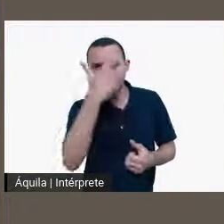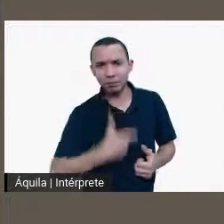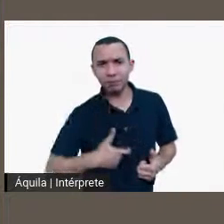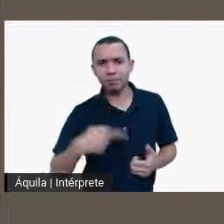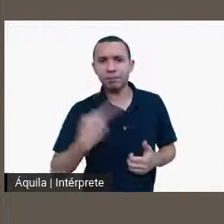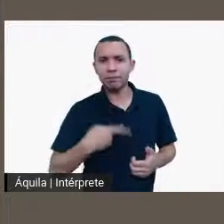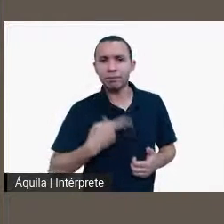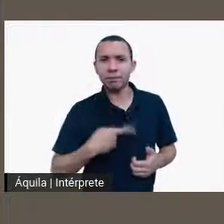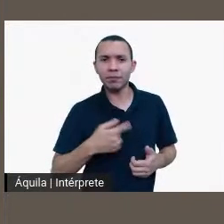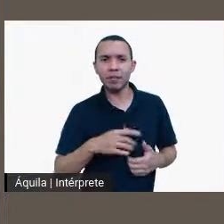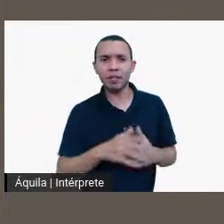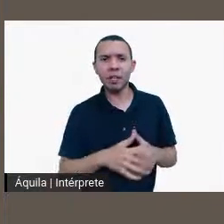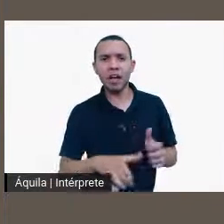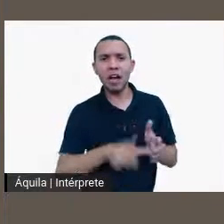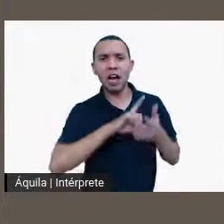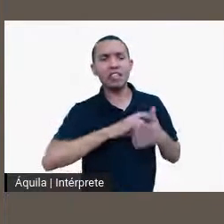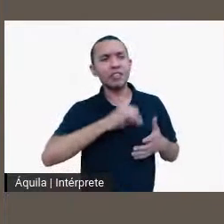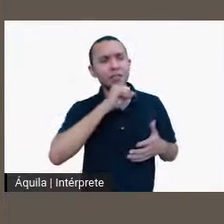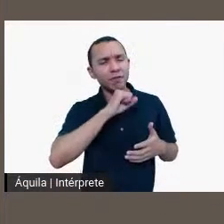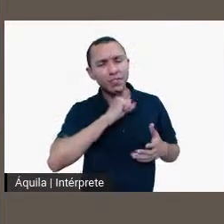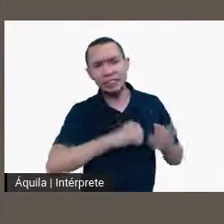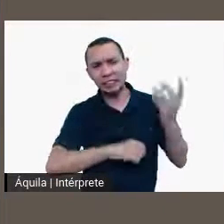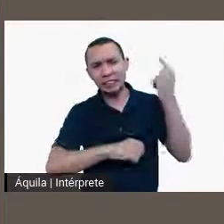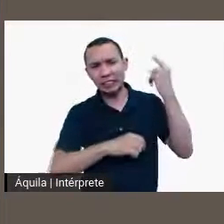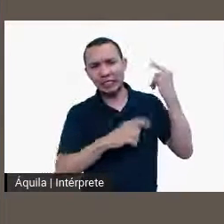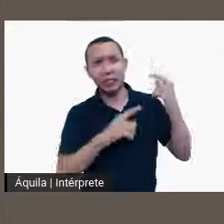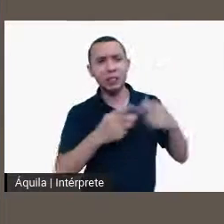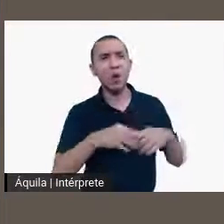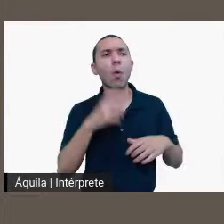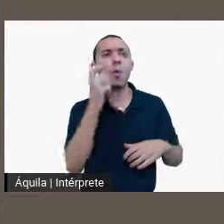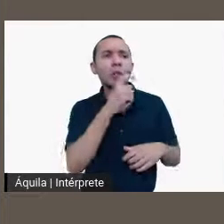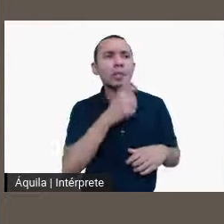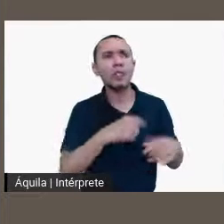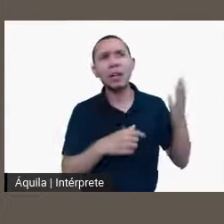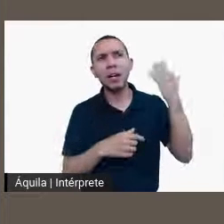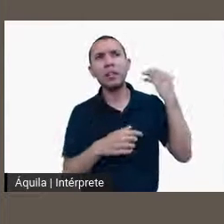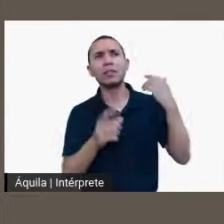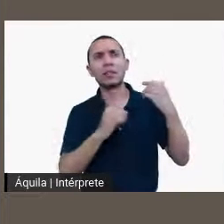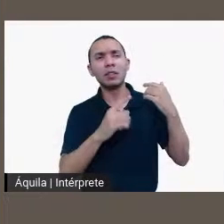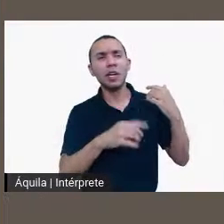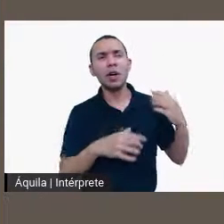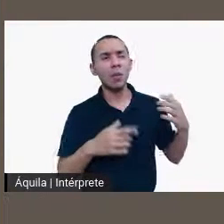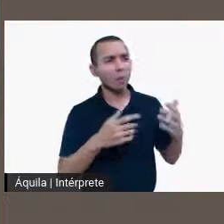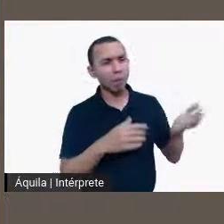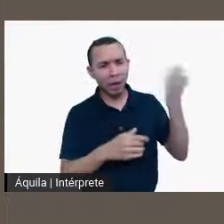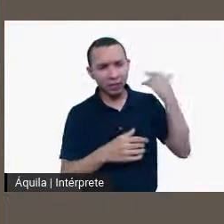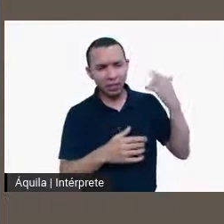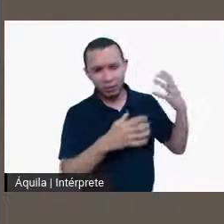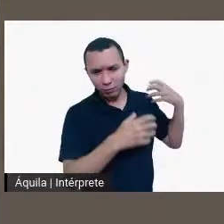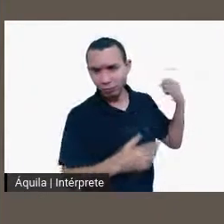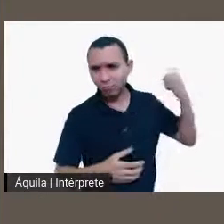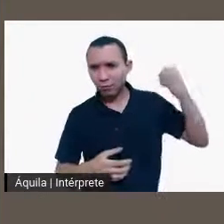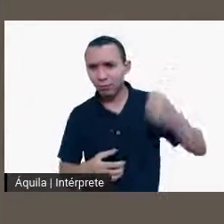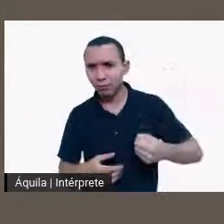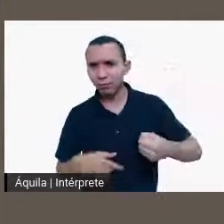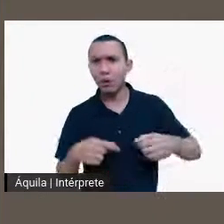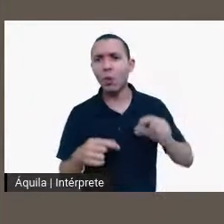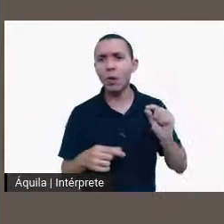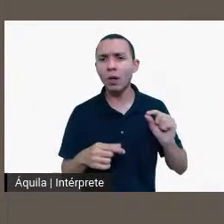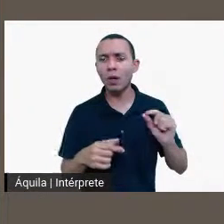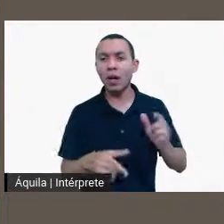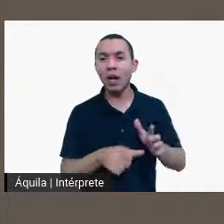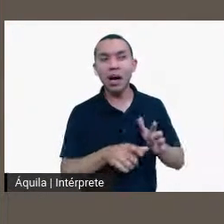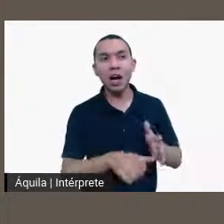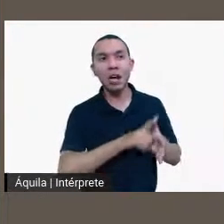busca do arcaico, de arquétipos, muito menos de mitos. Mas o que resgatar? Há sempre o que talvez seja melhor continuar